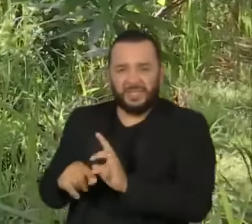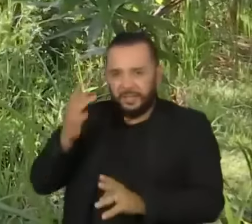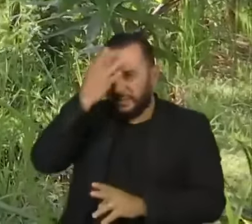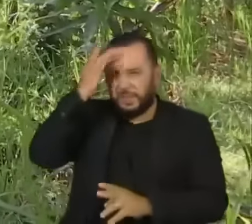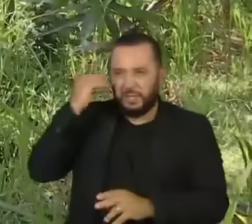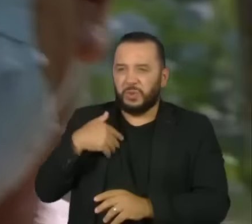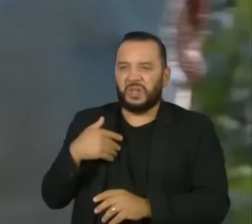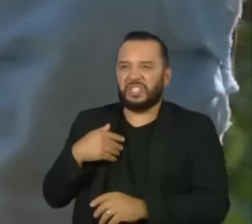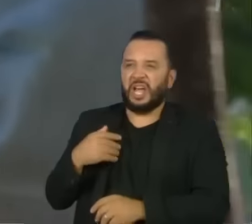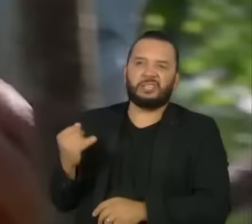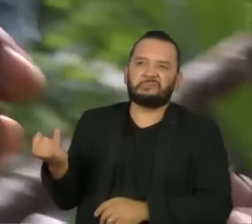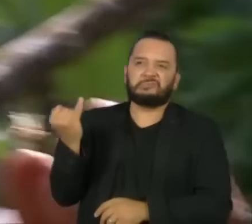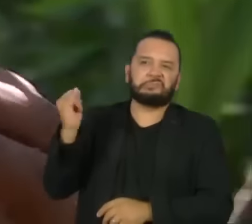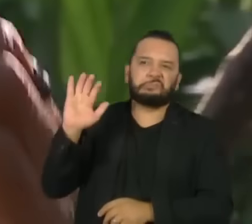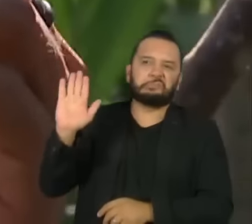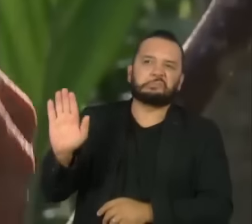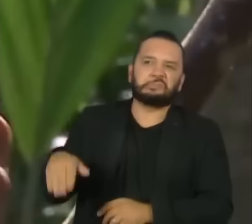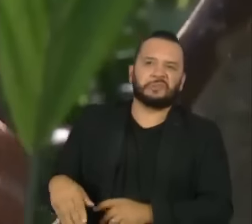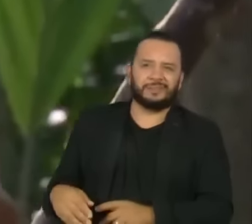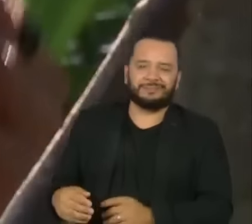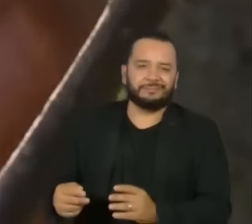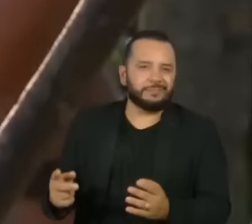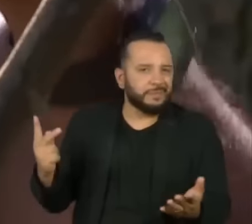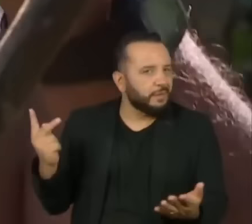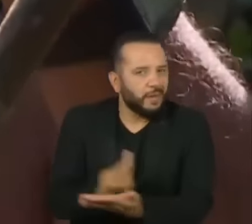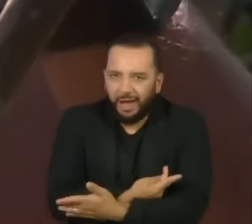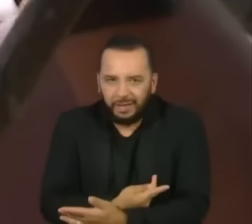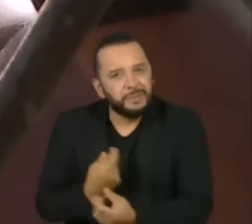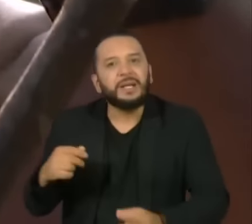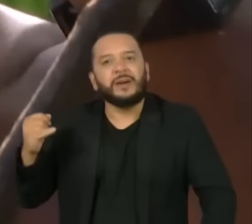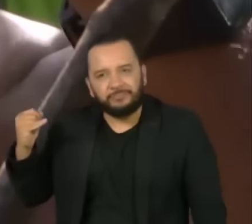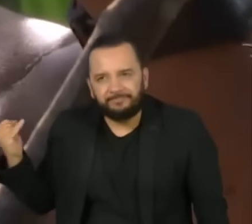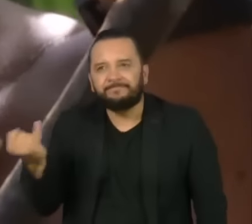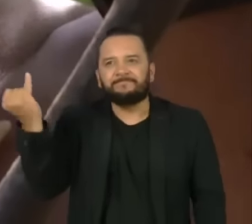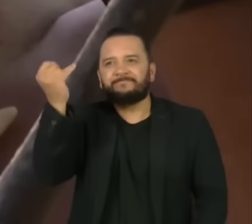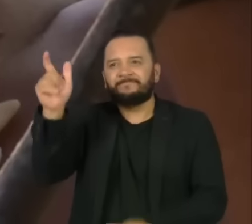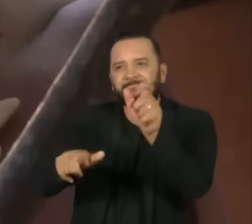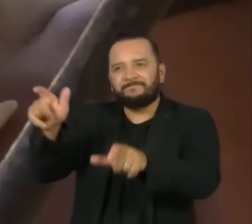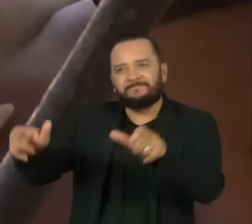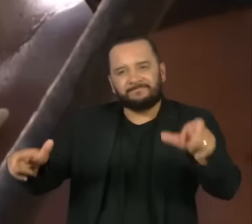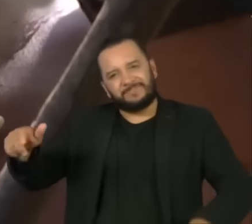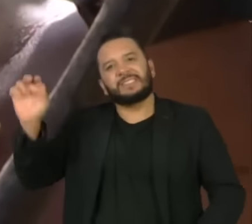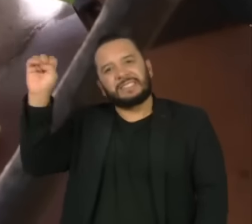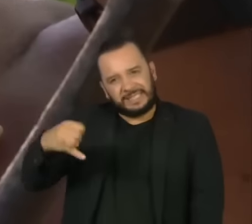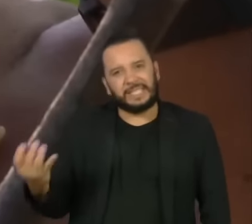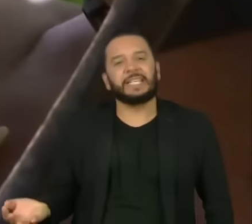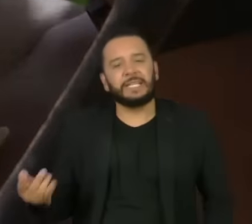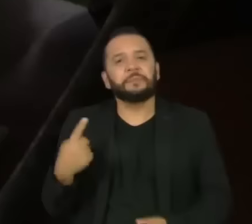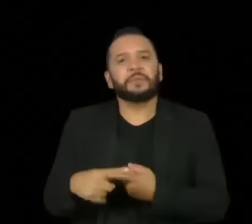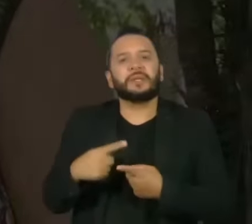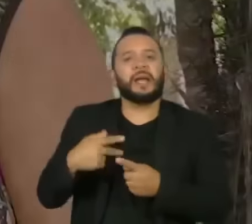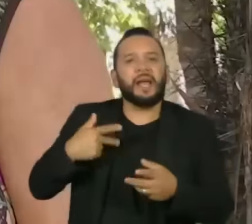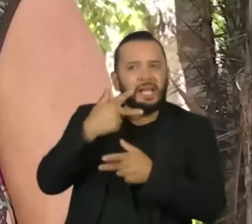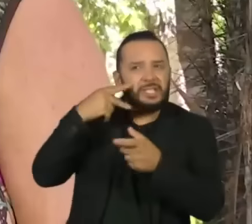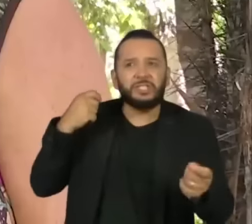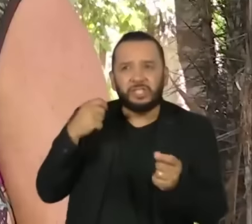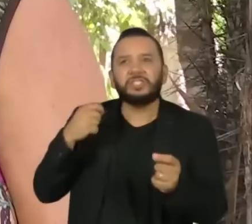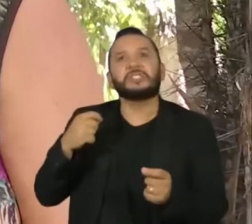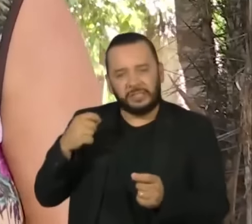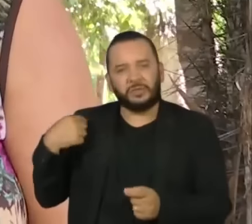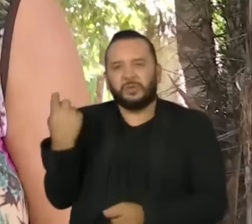valorizados, que nem devia ser. E isso era para ter muito valor. Os indígenas, porque nós somos